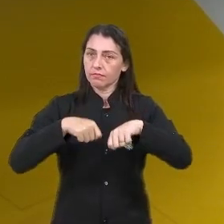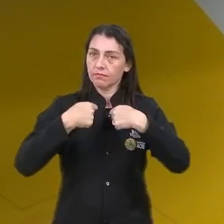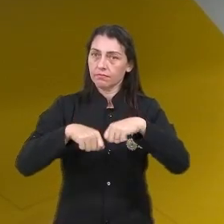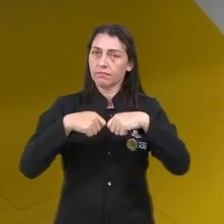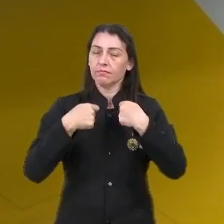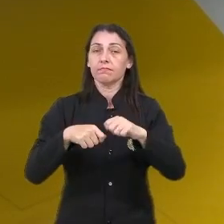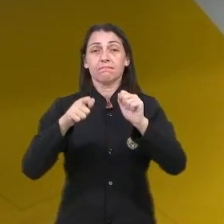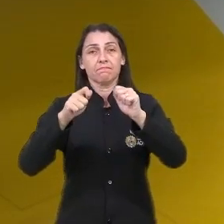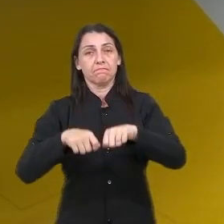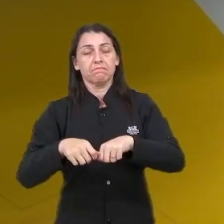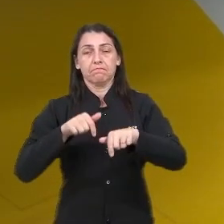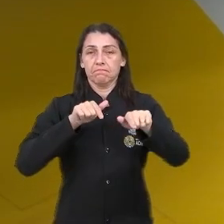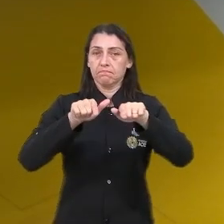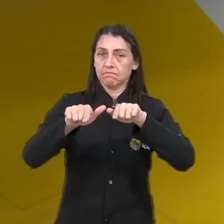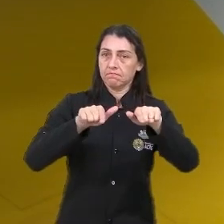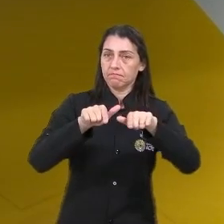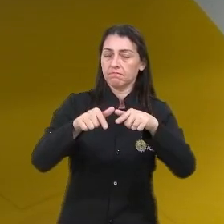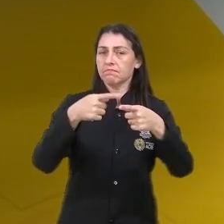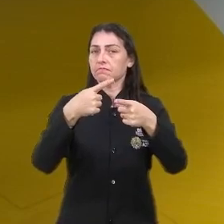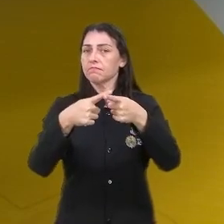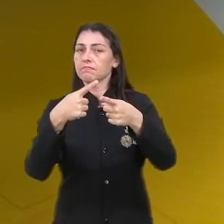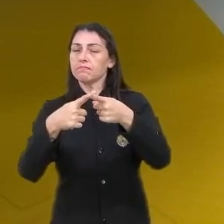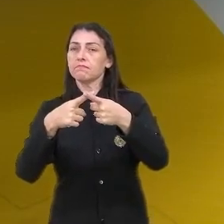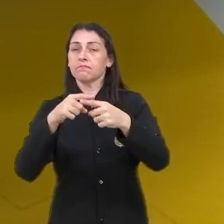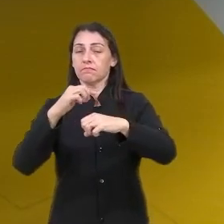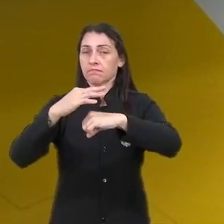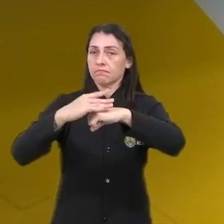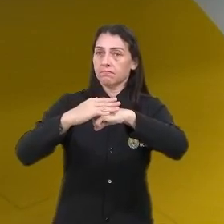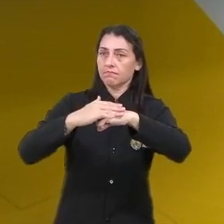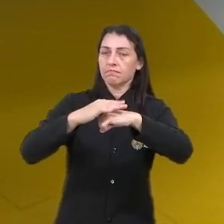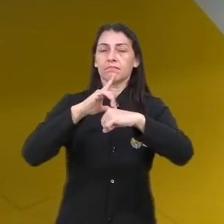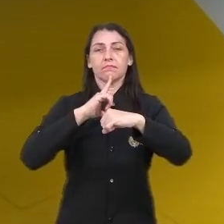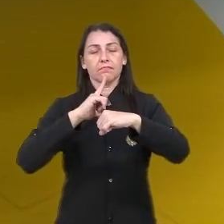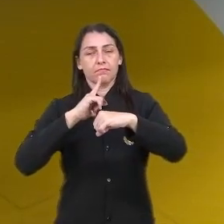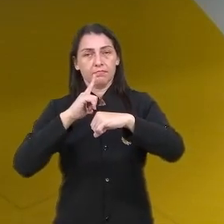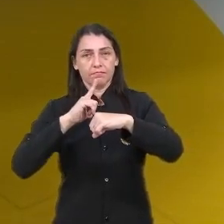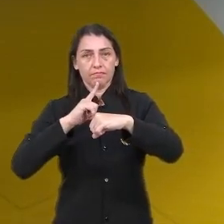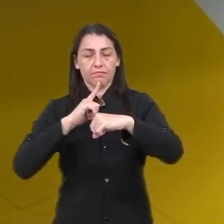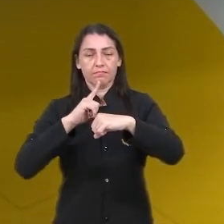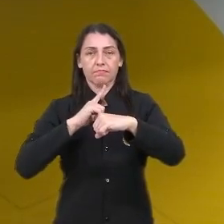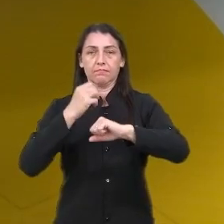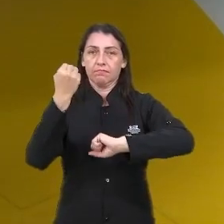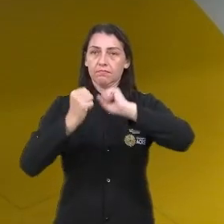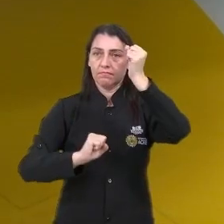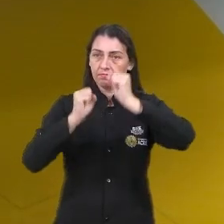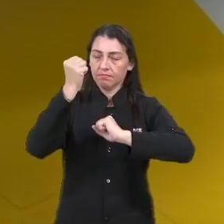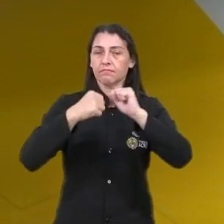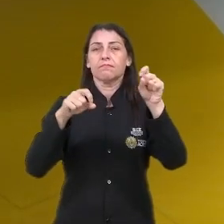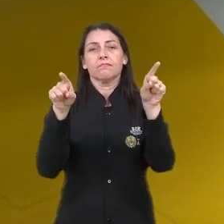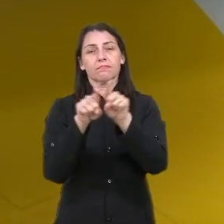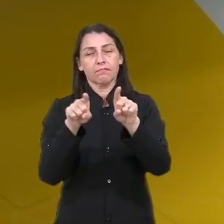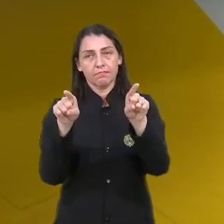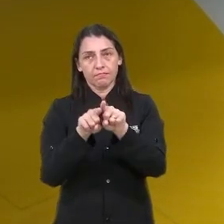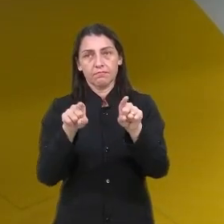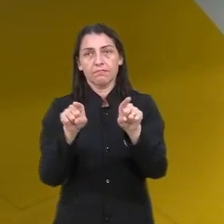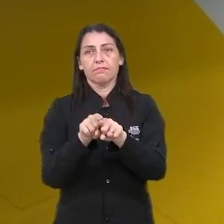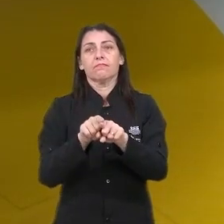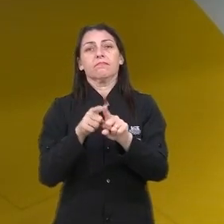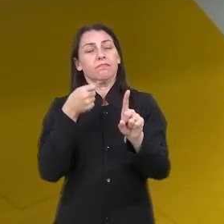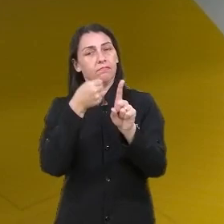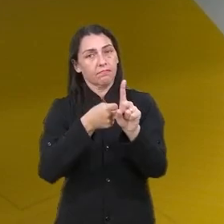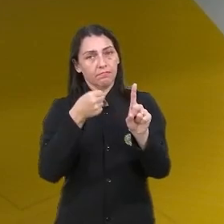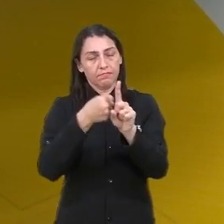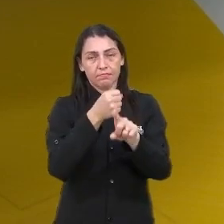em condições de trabalho, né? Porque as doenças causadas pelo processo industrial também se configuram, gente, como